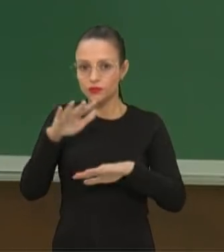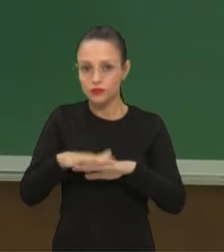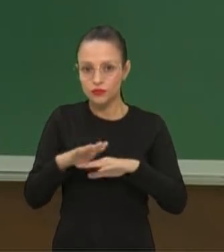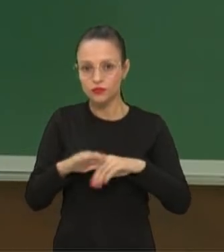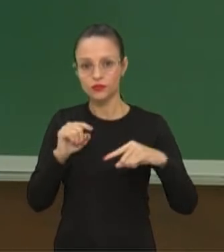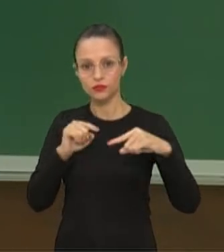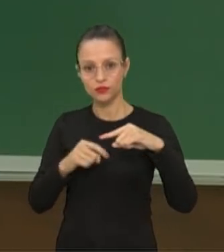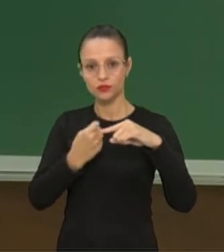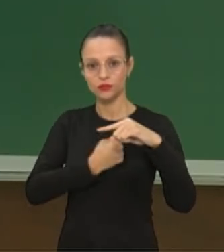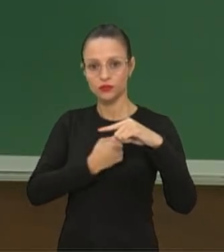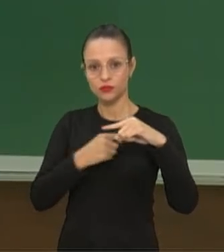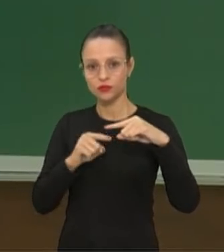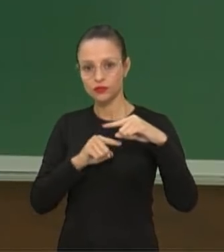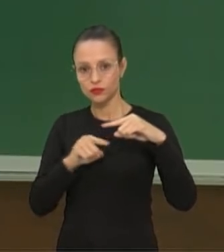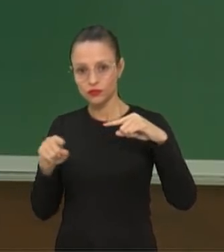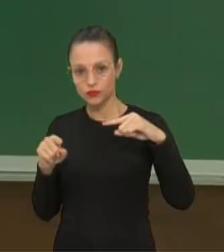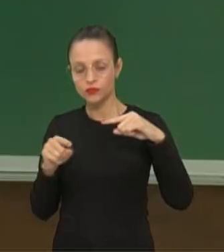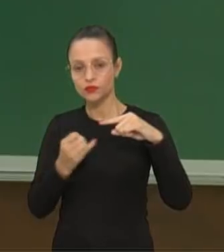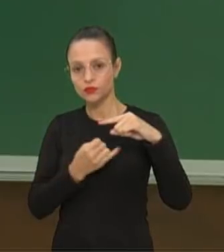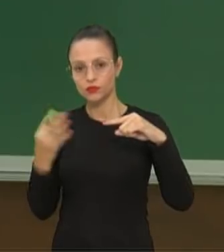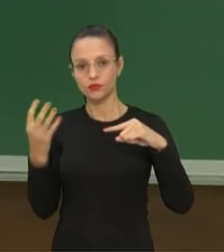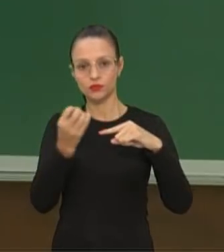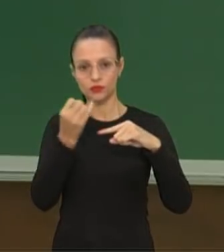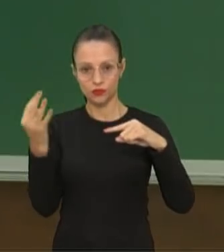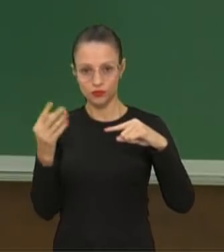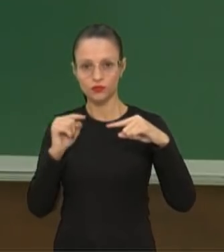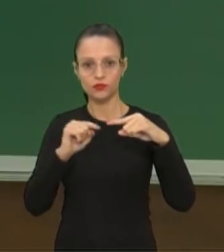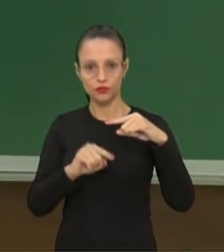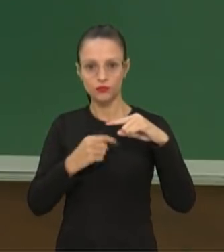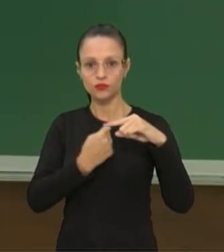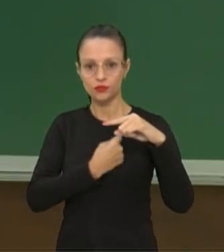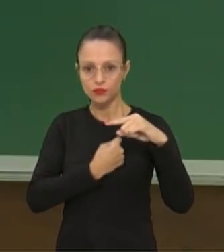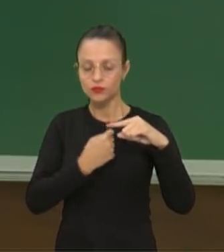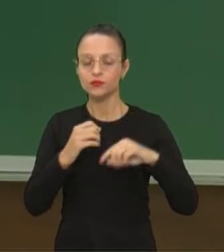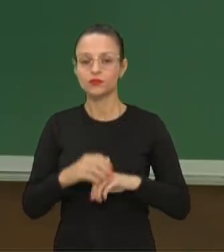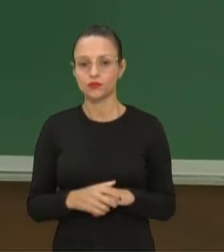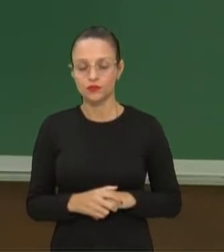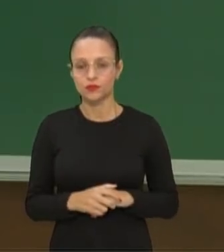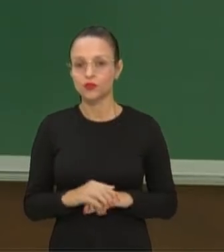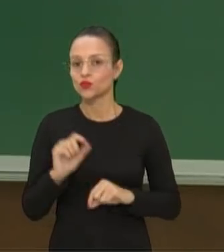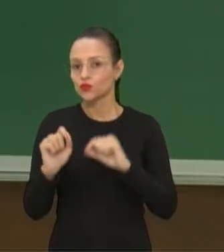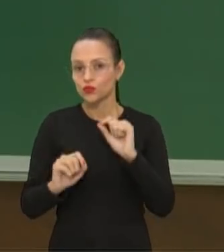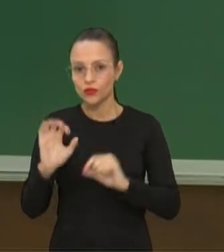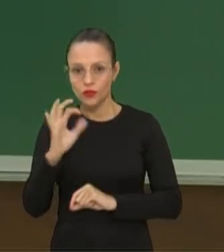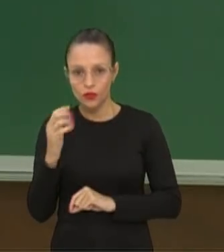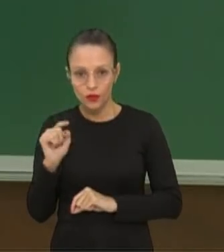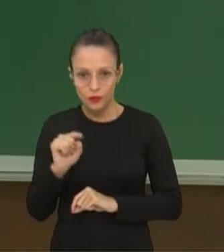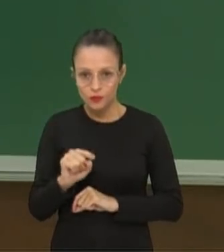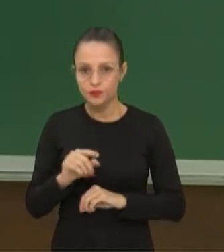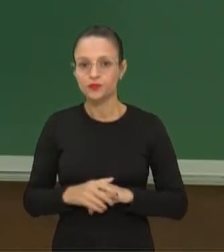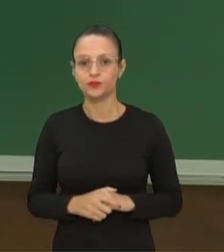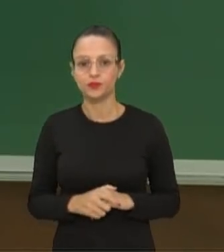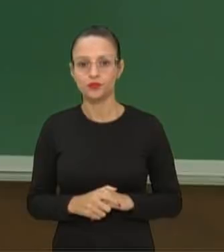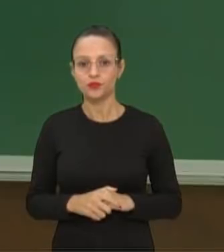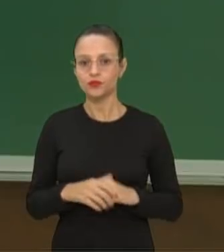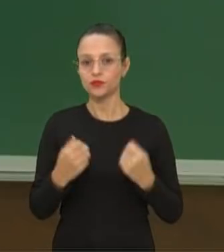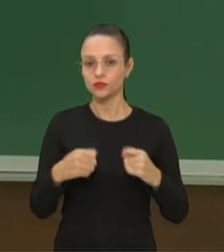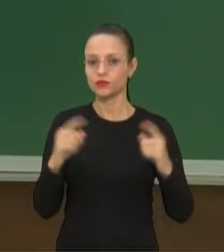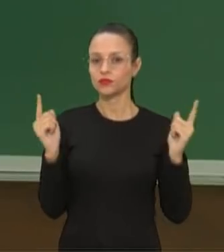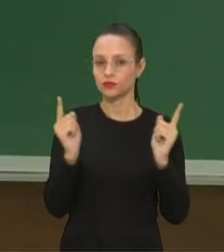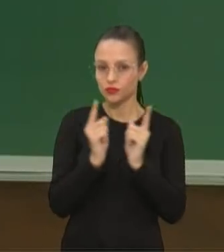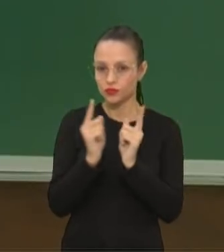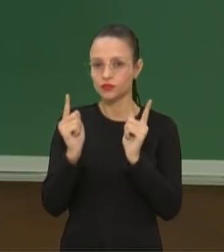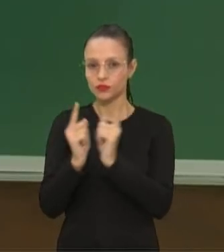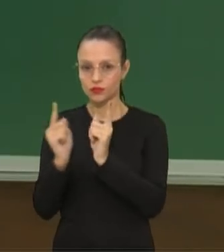denominador, equações com coeficiente fracionário, equações com denominador. E o que acontece nelas? A gente deve reduzir os termos